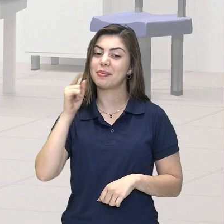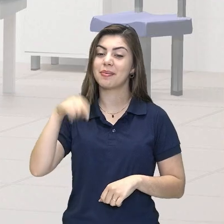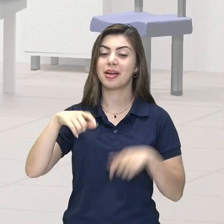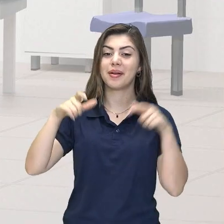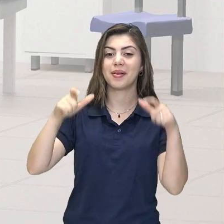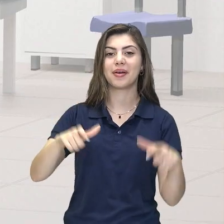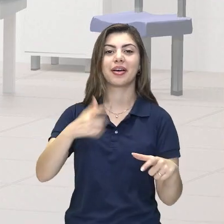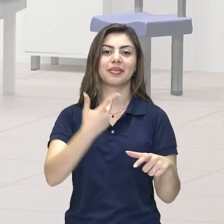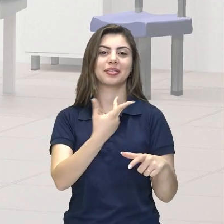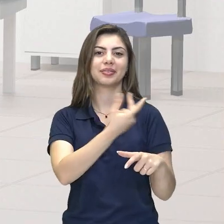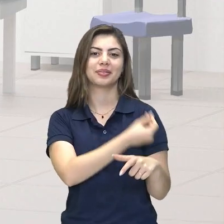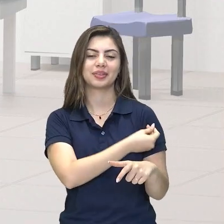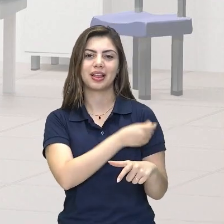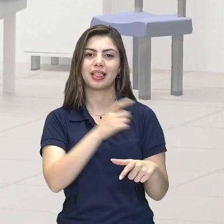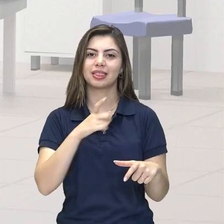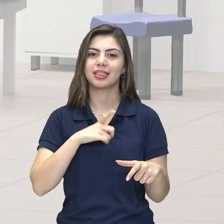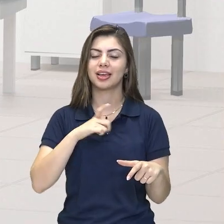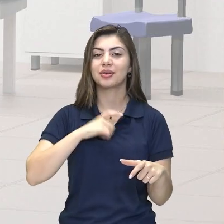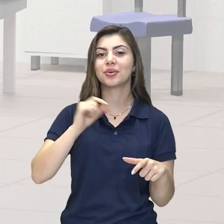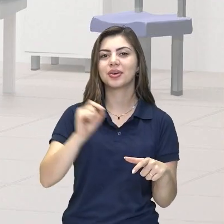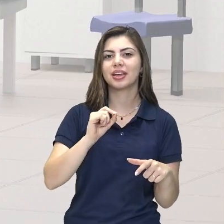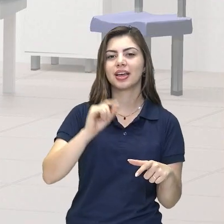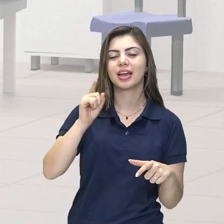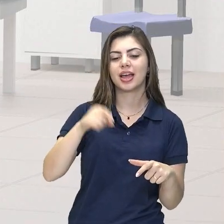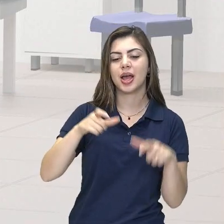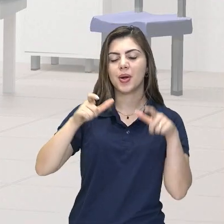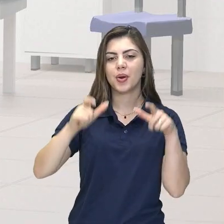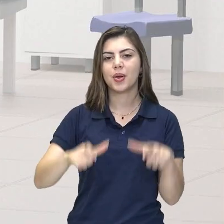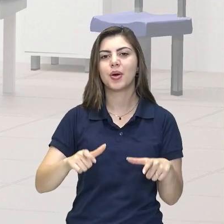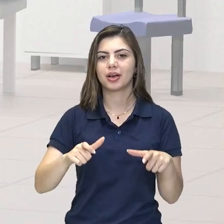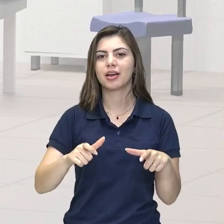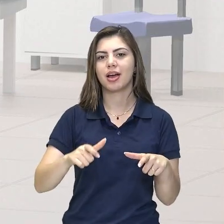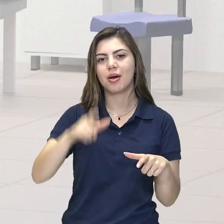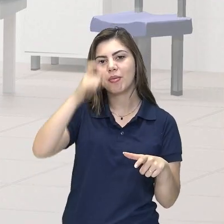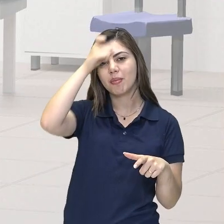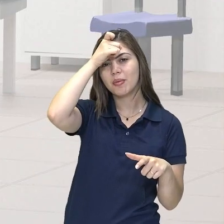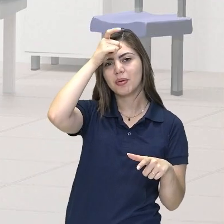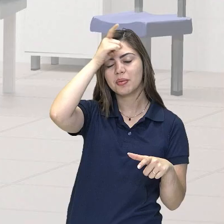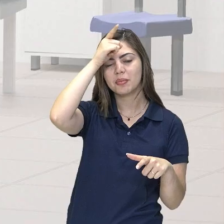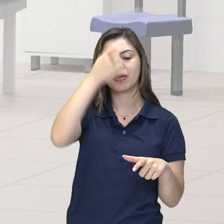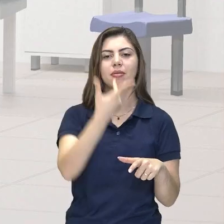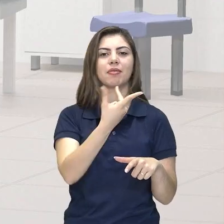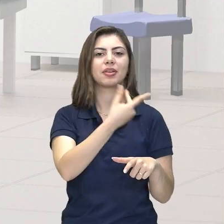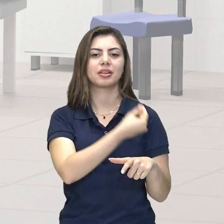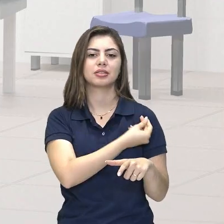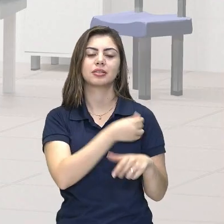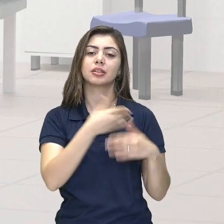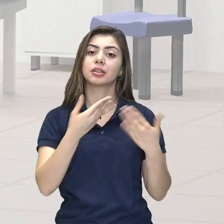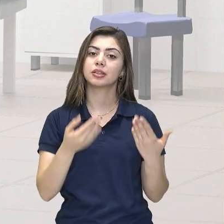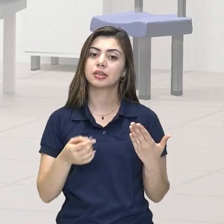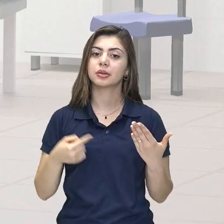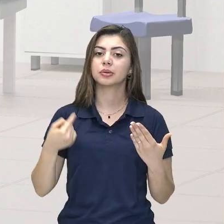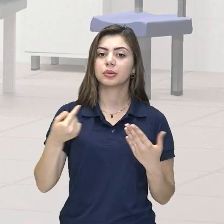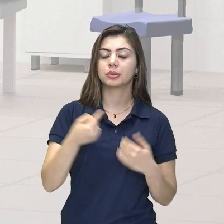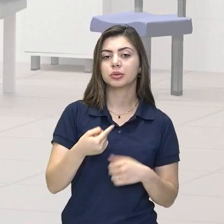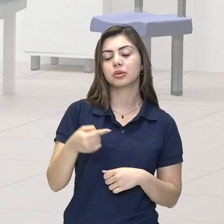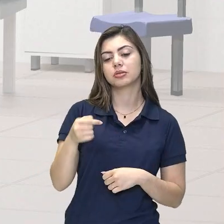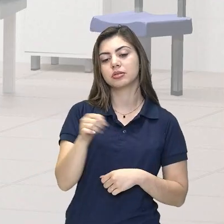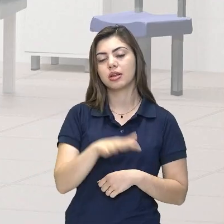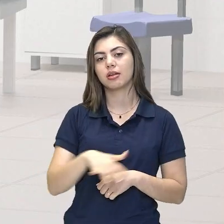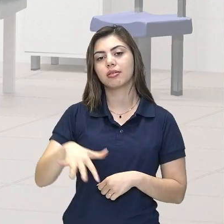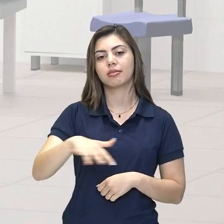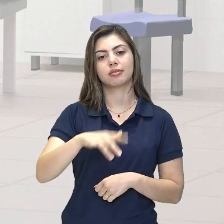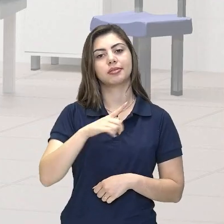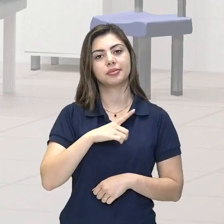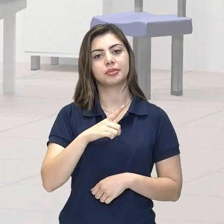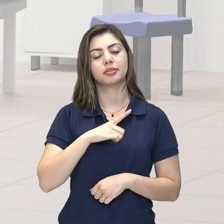lá daquele postinho de saúde onde você tomou as vacinas, certo? Então, em nossa rotina, existem lugares como este, que são comuns, mas que guardam